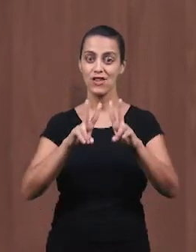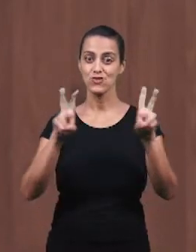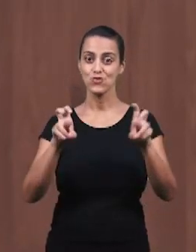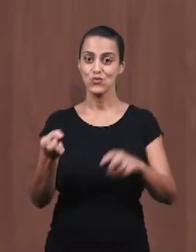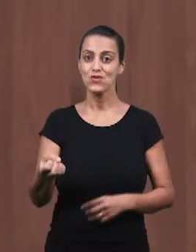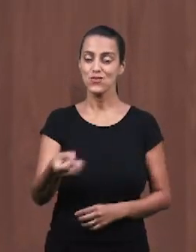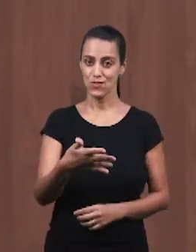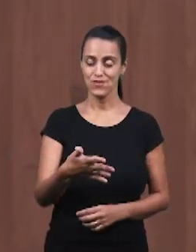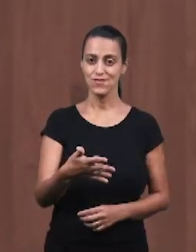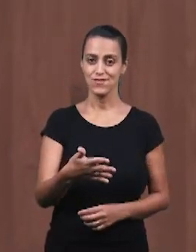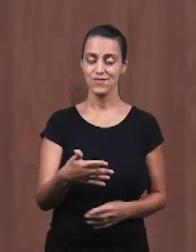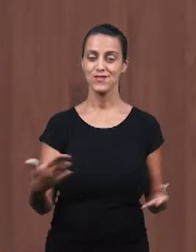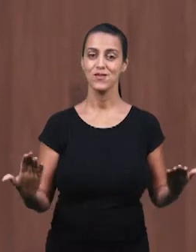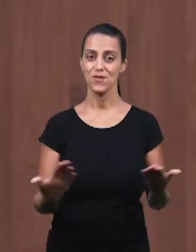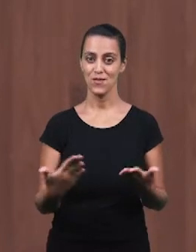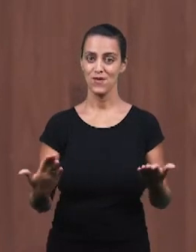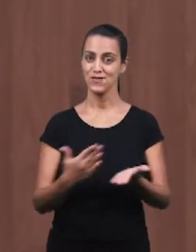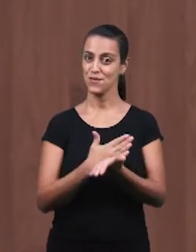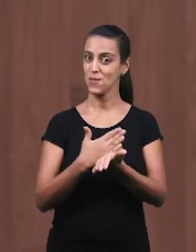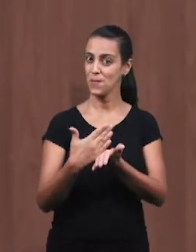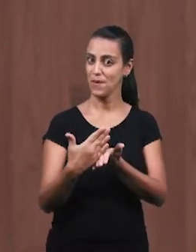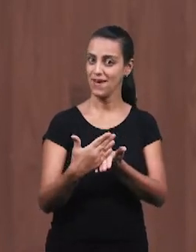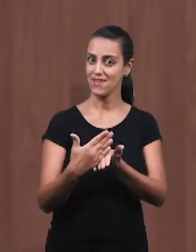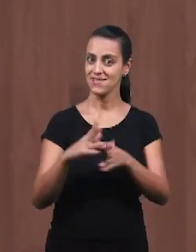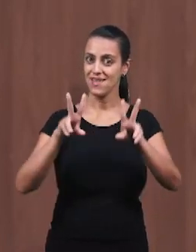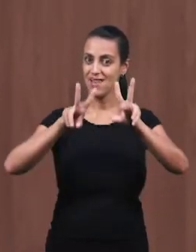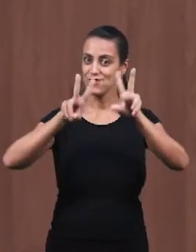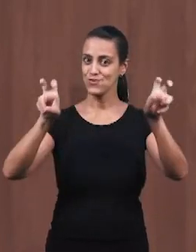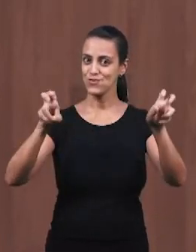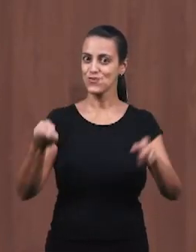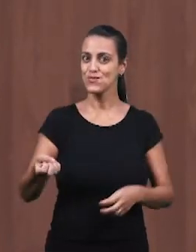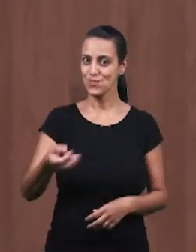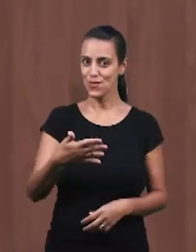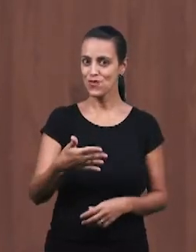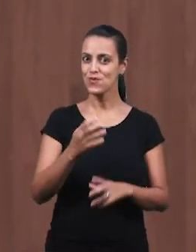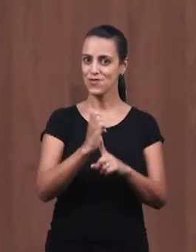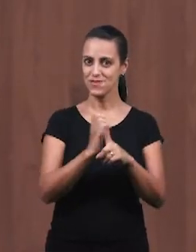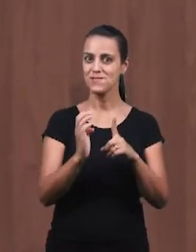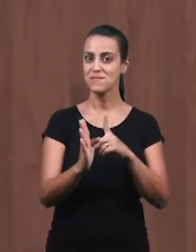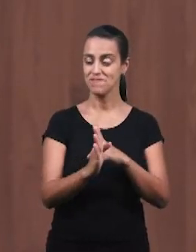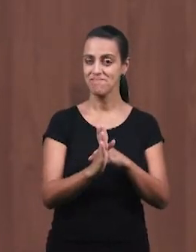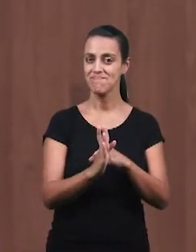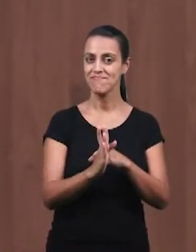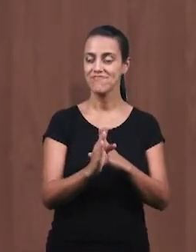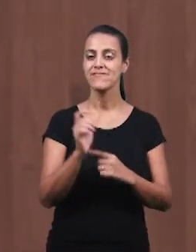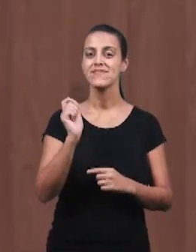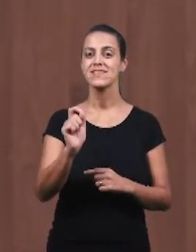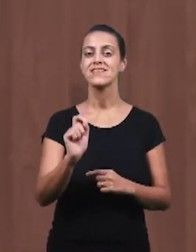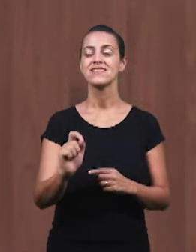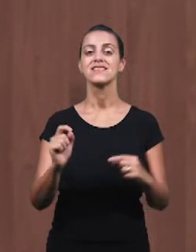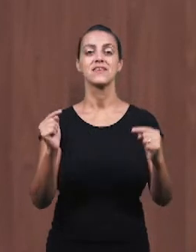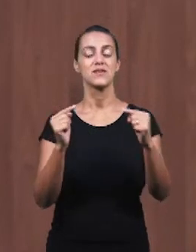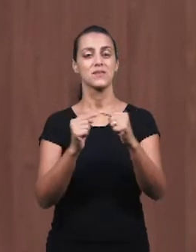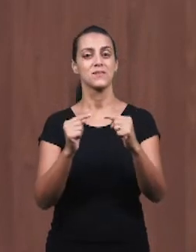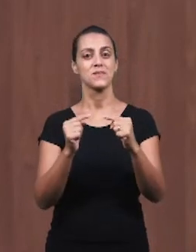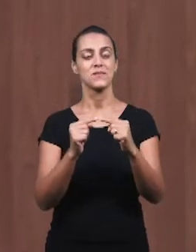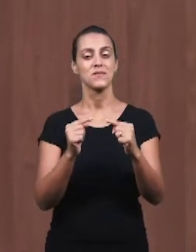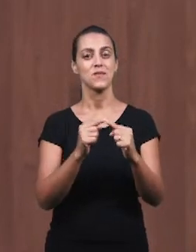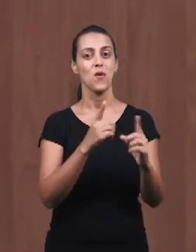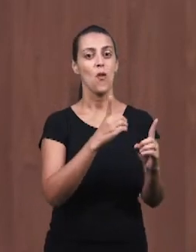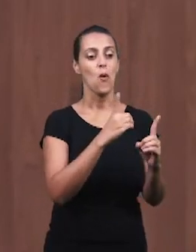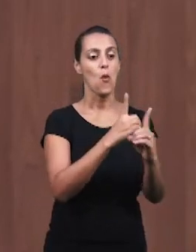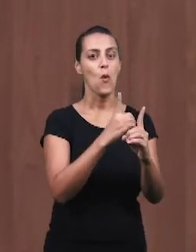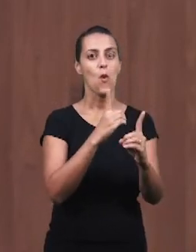novo assunto. Nós estamos hoje iniciando um novo assunto da Escola Bíblica Dominical, que está relacionado